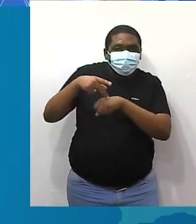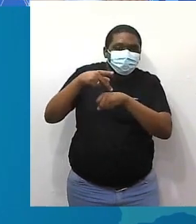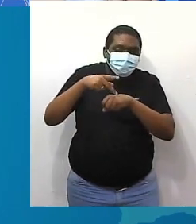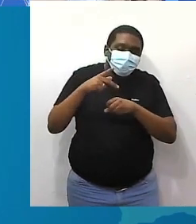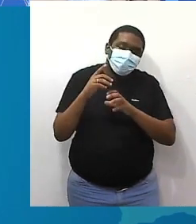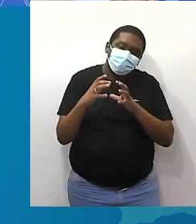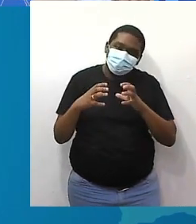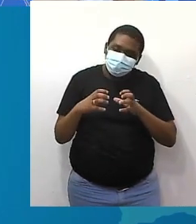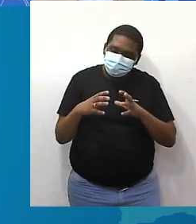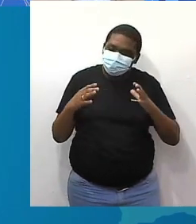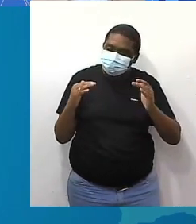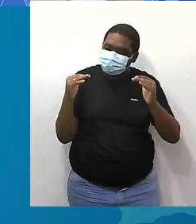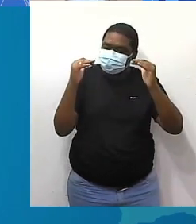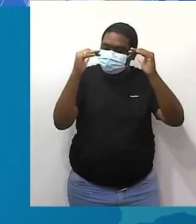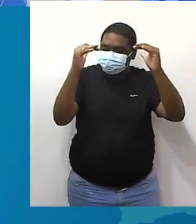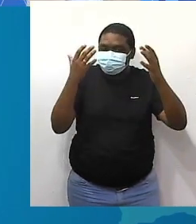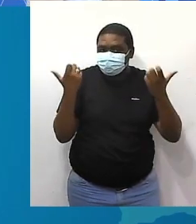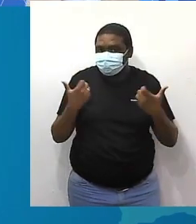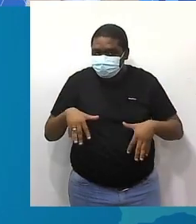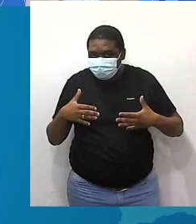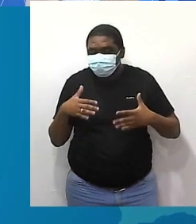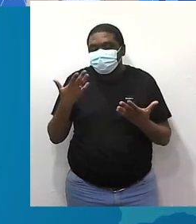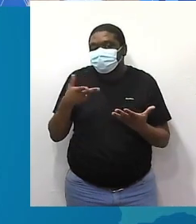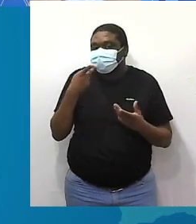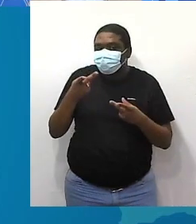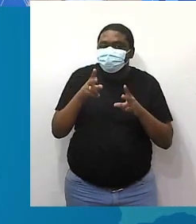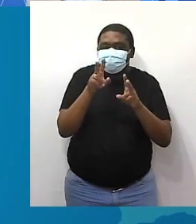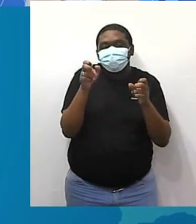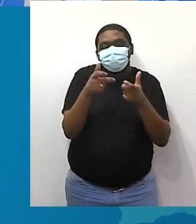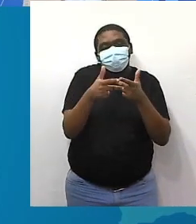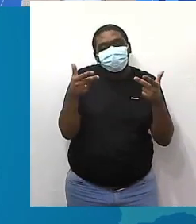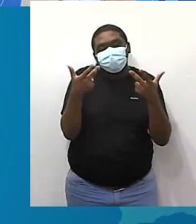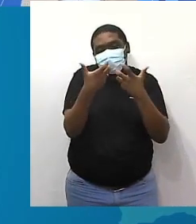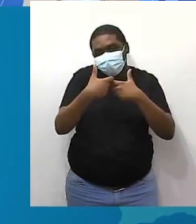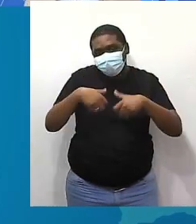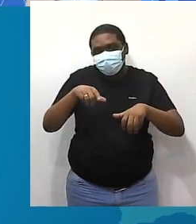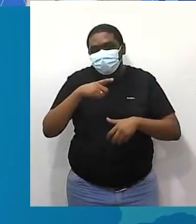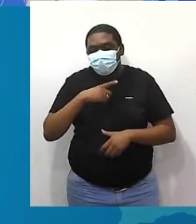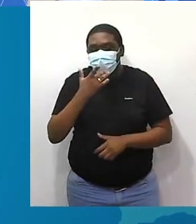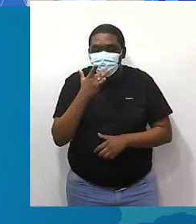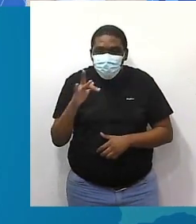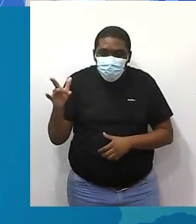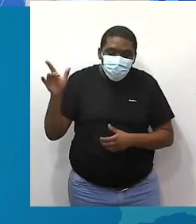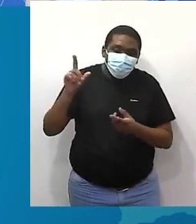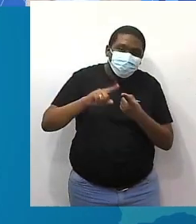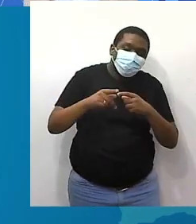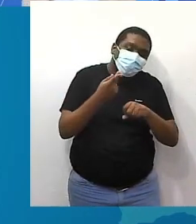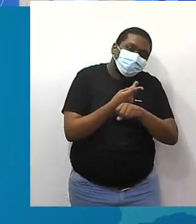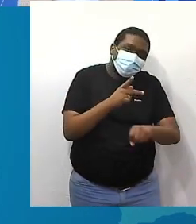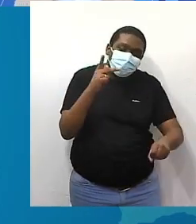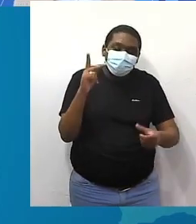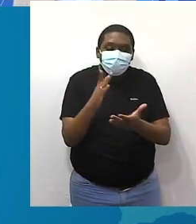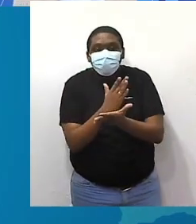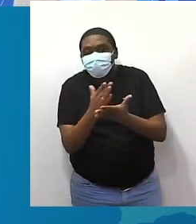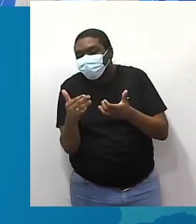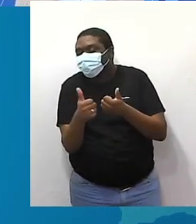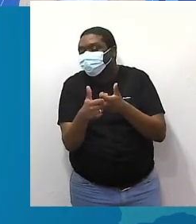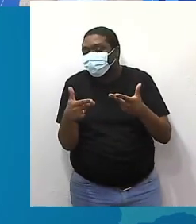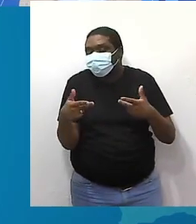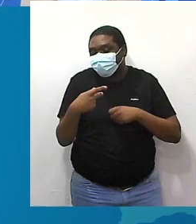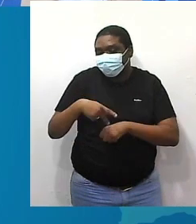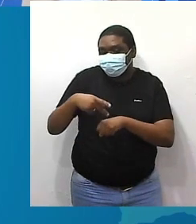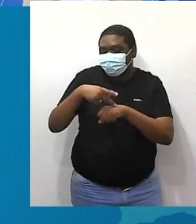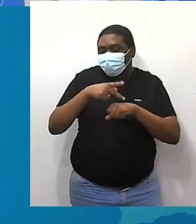desses recursos naturais, eu estou falando ali do ouro, da prata, de alguns minérios, de algumas